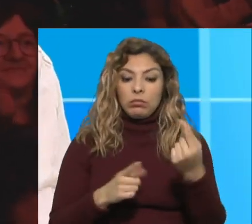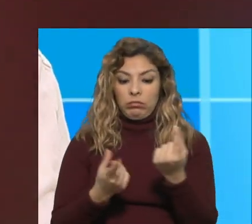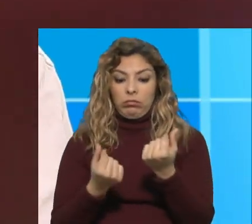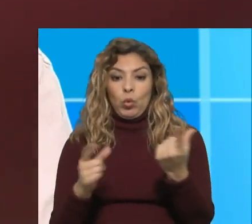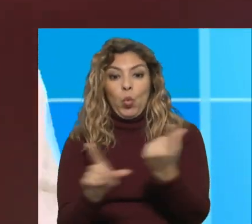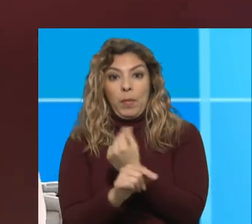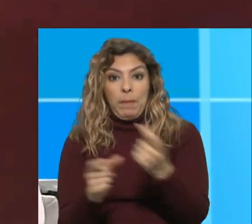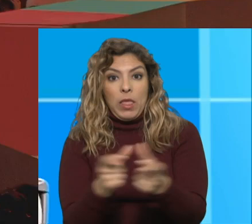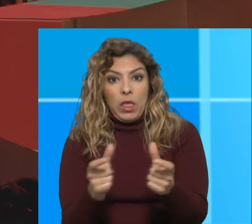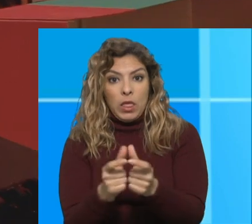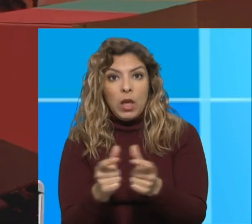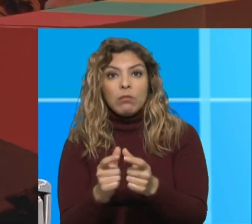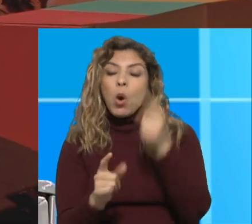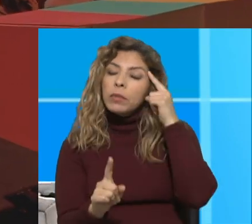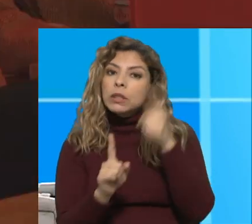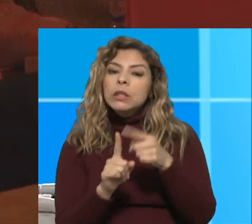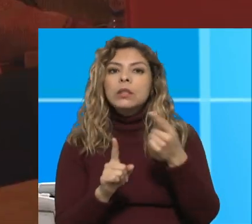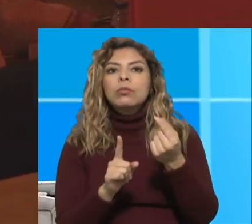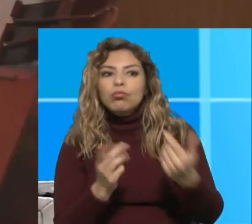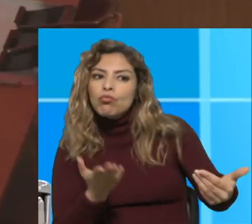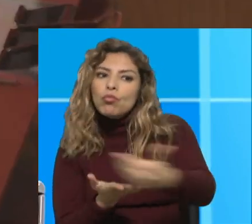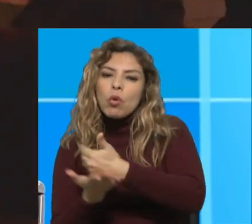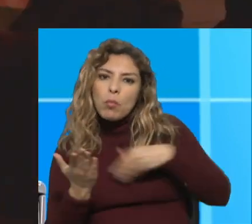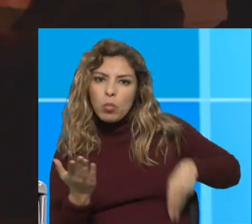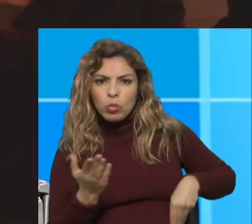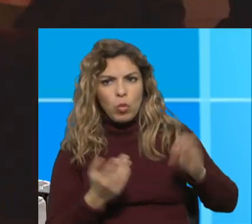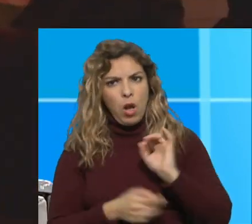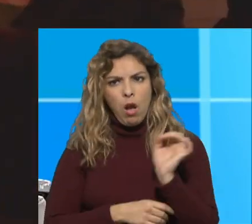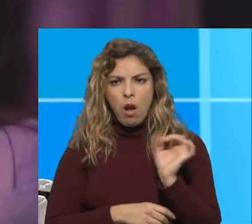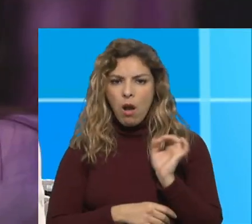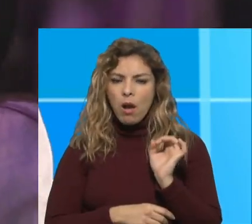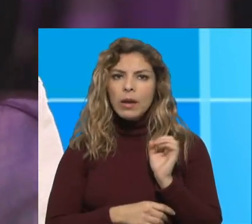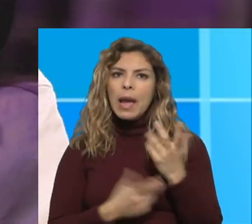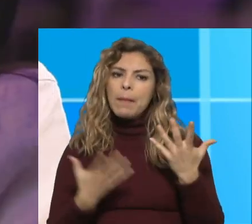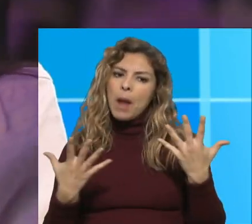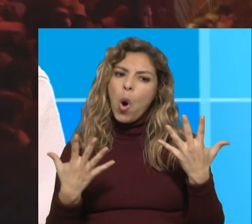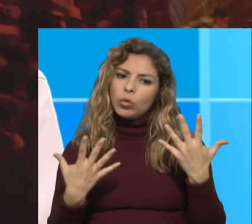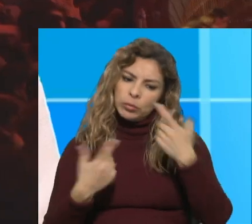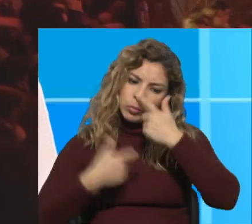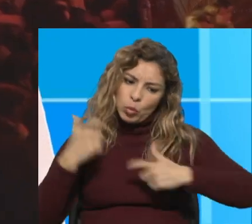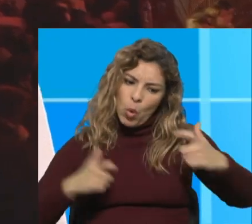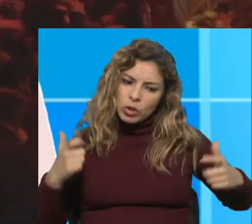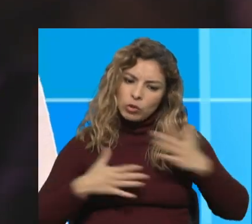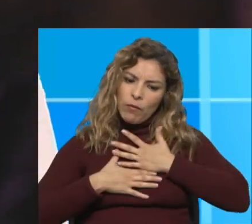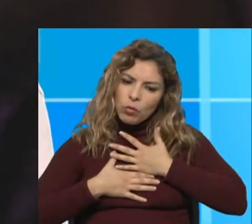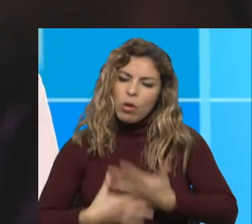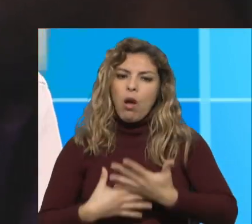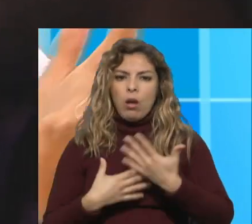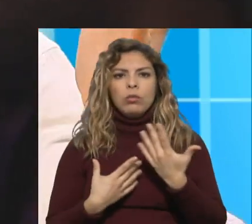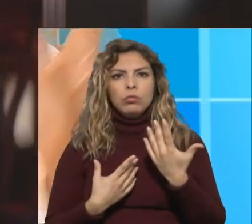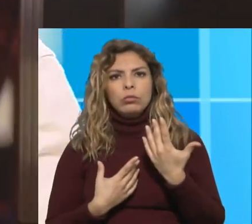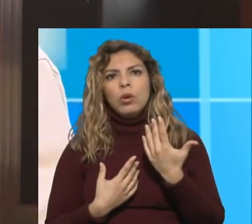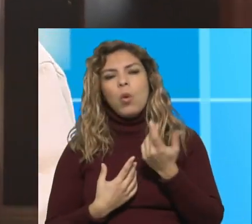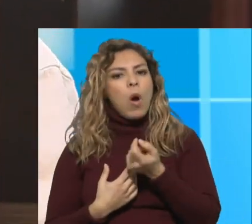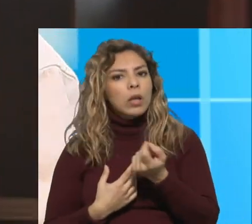dizer que é um evento sem fins lucrativos e que é feito com as mãos de uma centena quase de voluntários